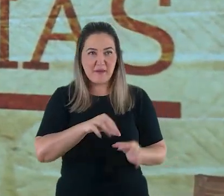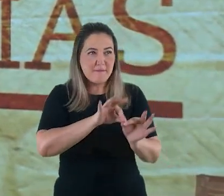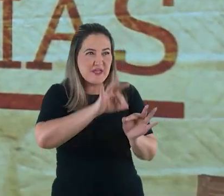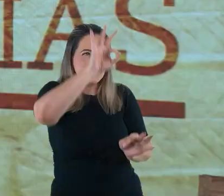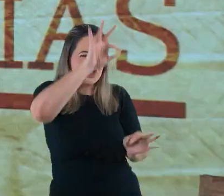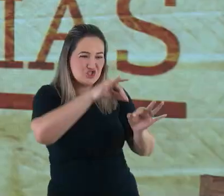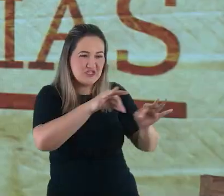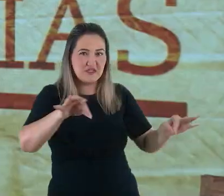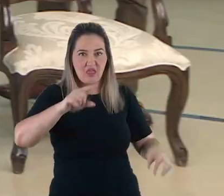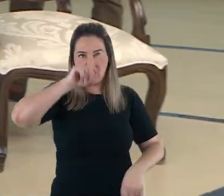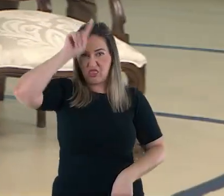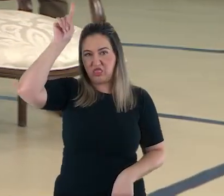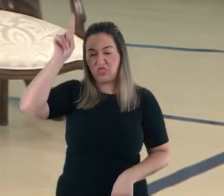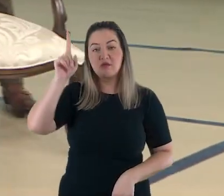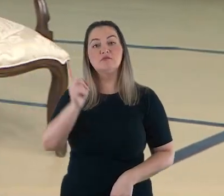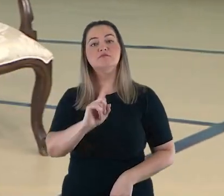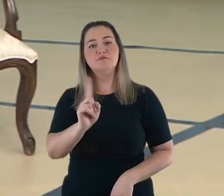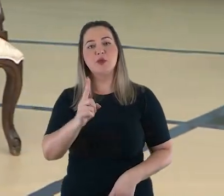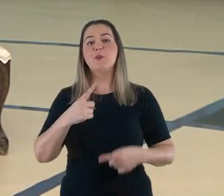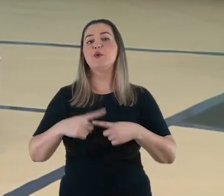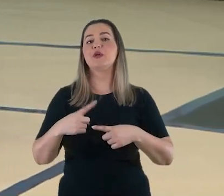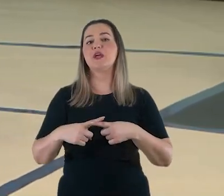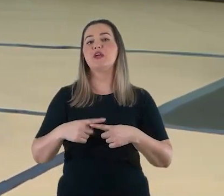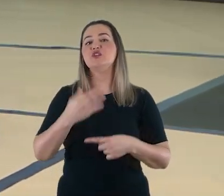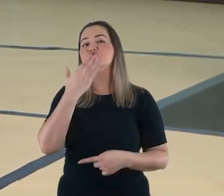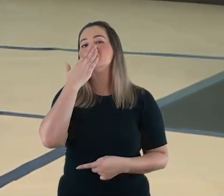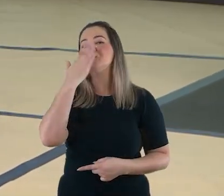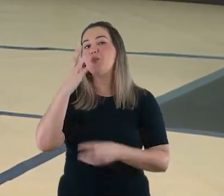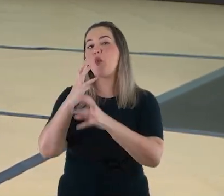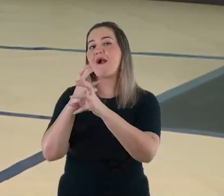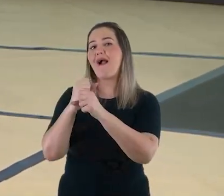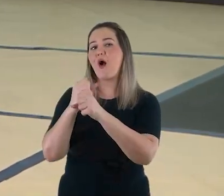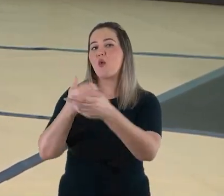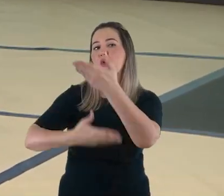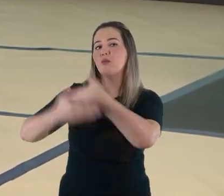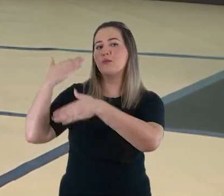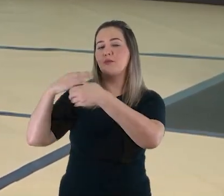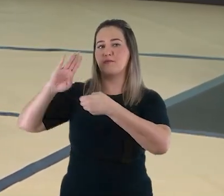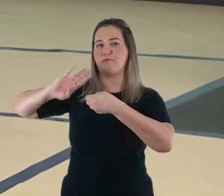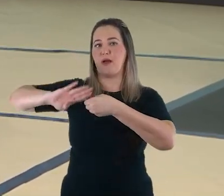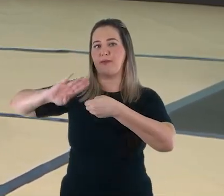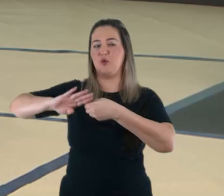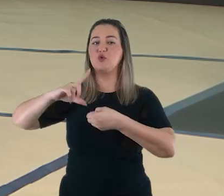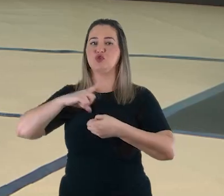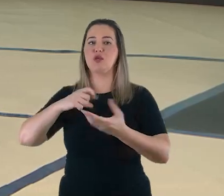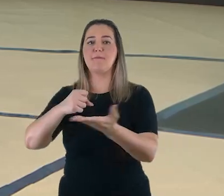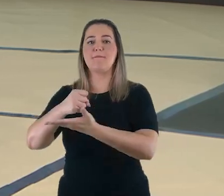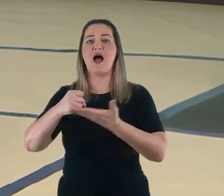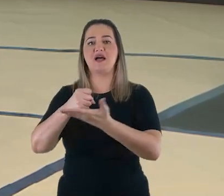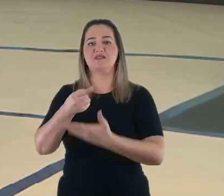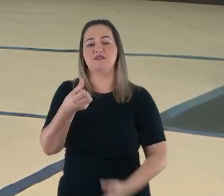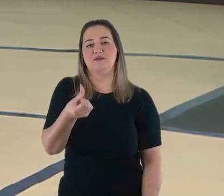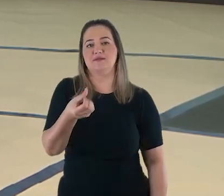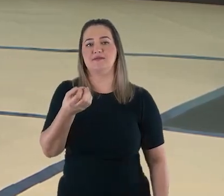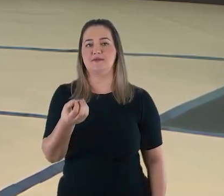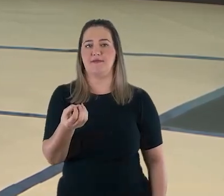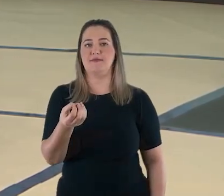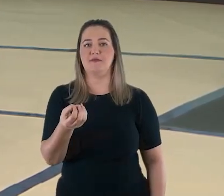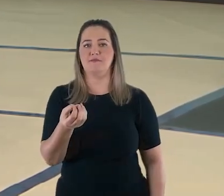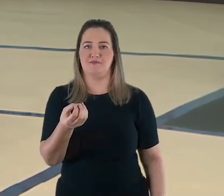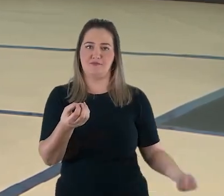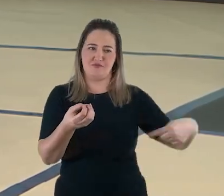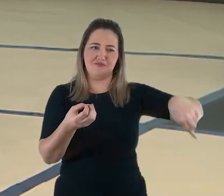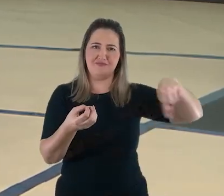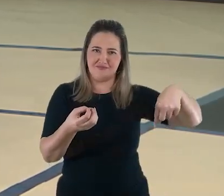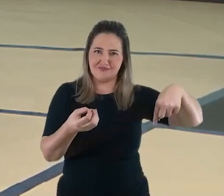acaso. Sabe por quê? O sistema numérico usado na antiga Babilônia tinha por base o valor sexagesimal. Nós